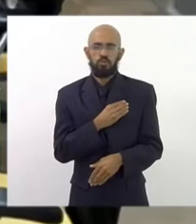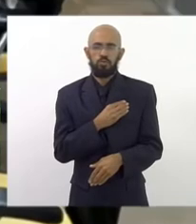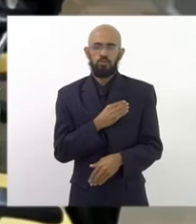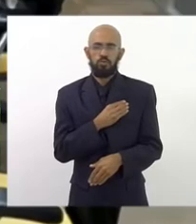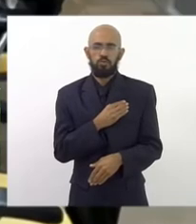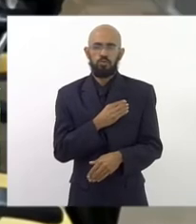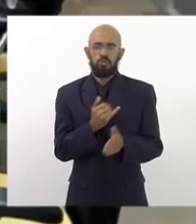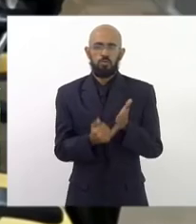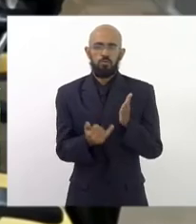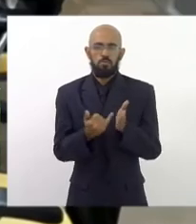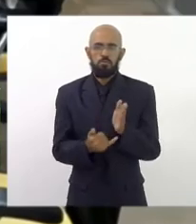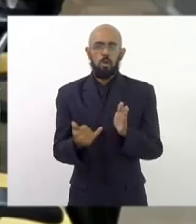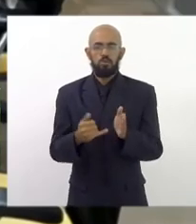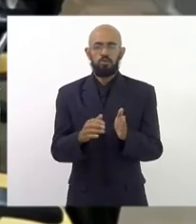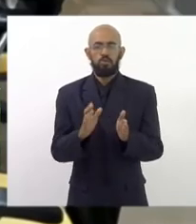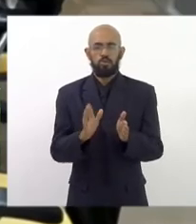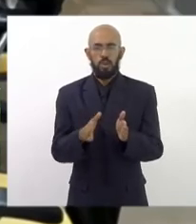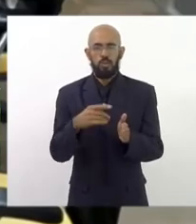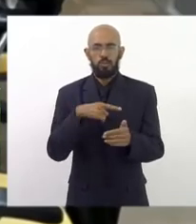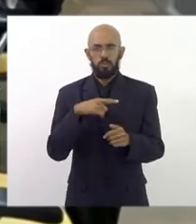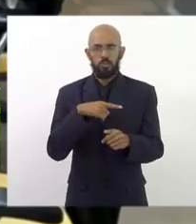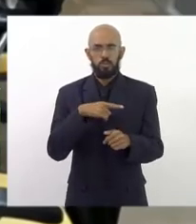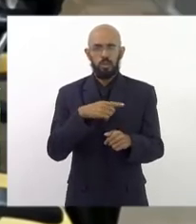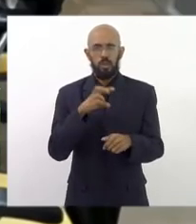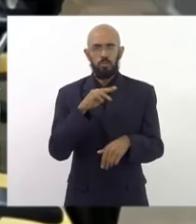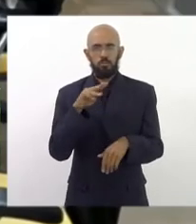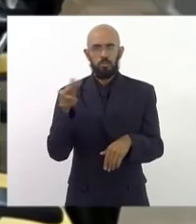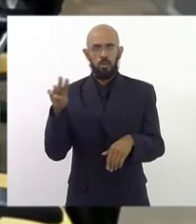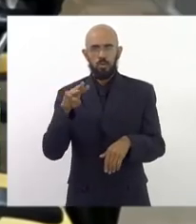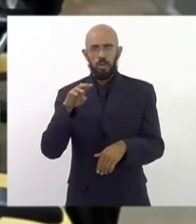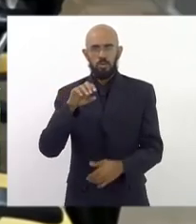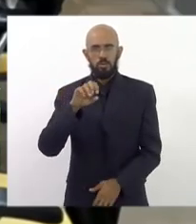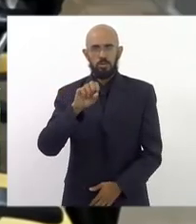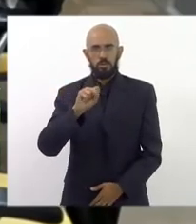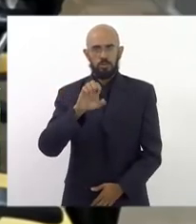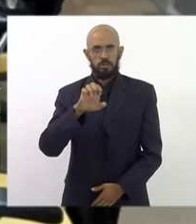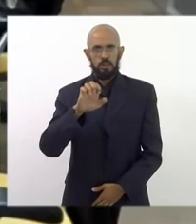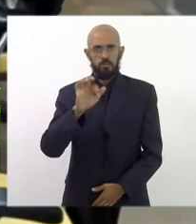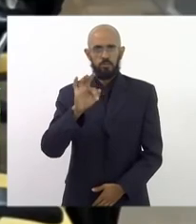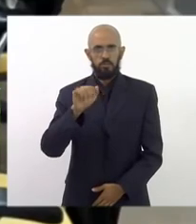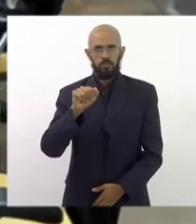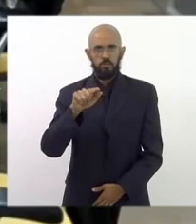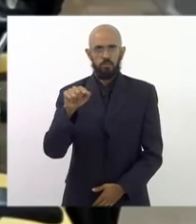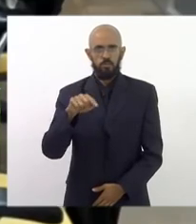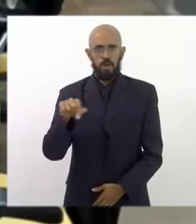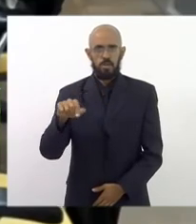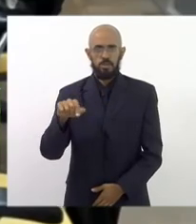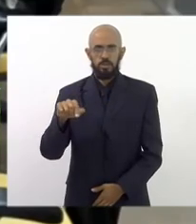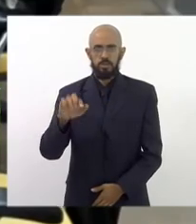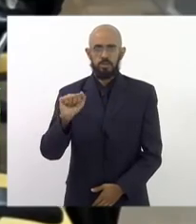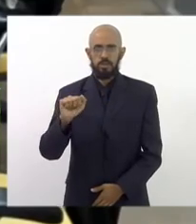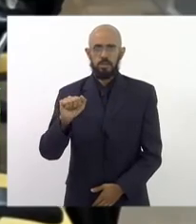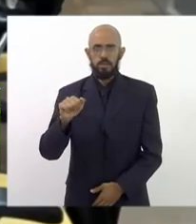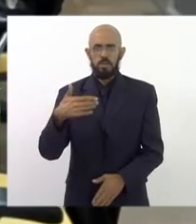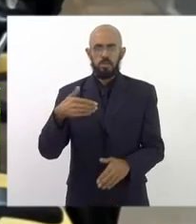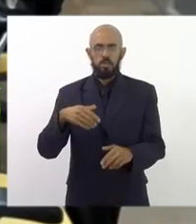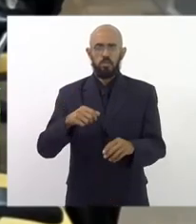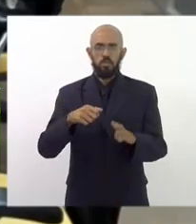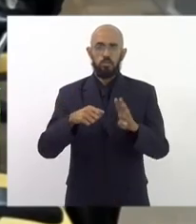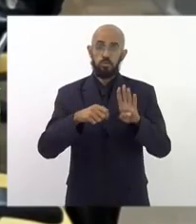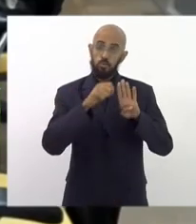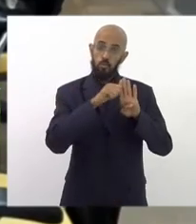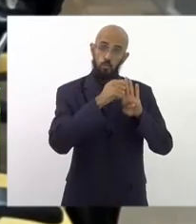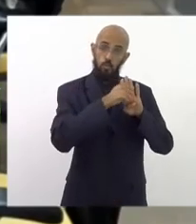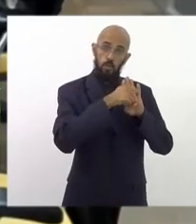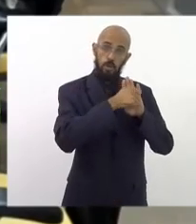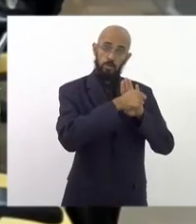eles estão disponibilizados já no portal da Cefaz, né? Desde o último trimestre de 2021, e